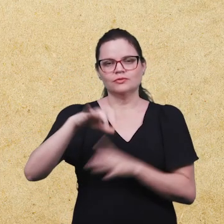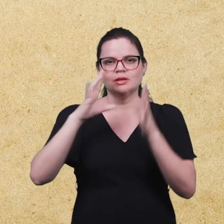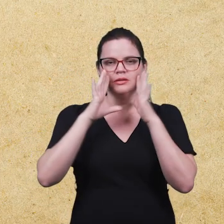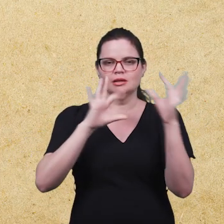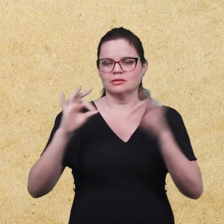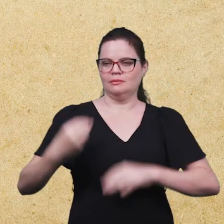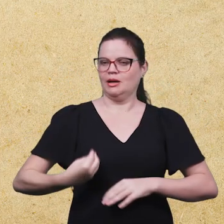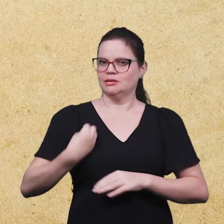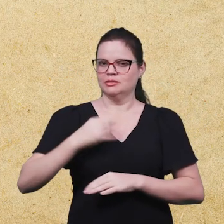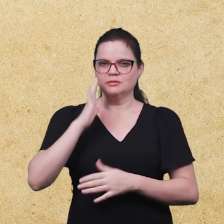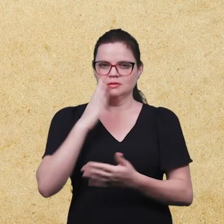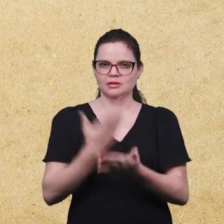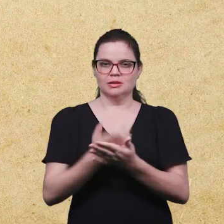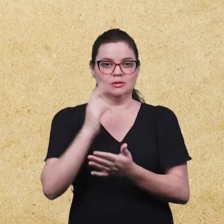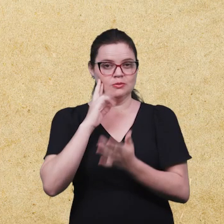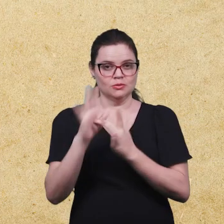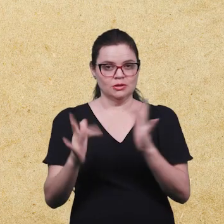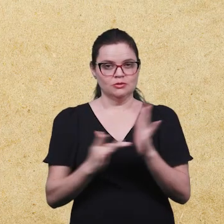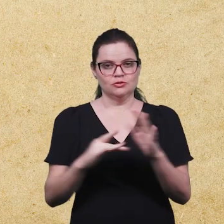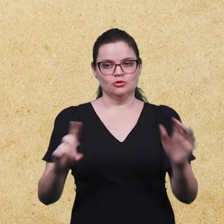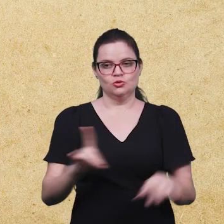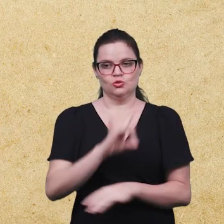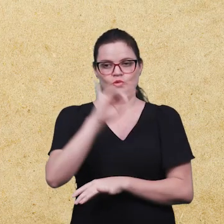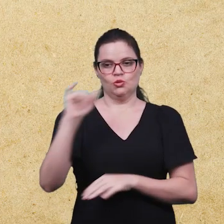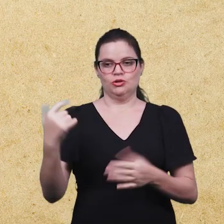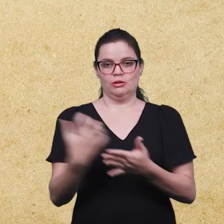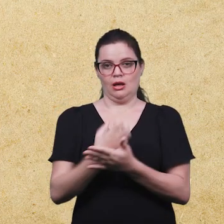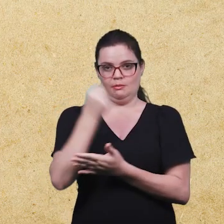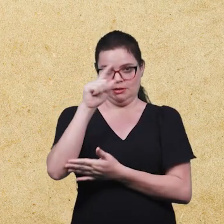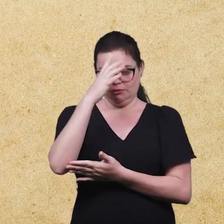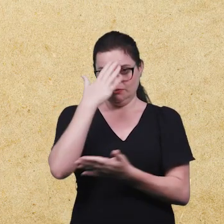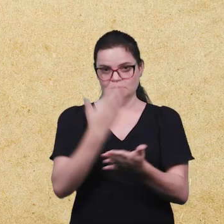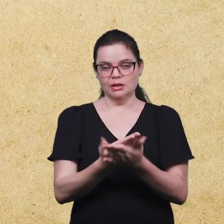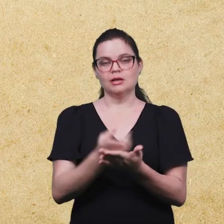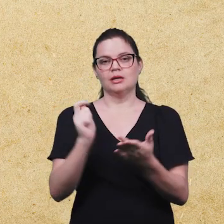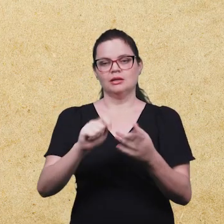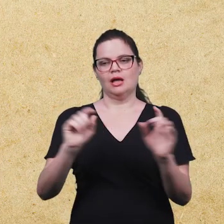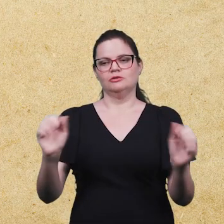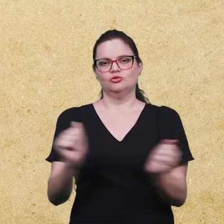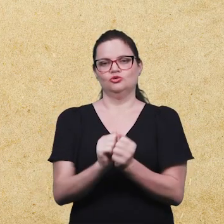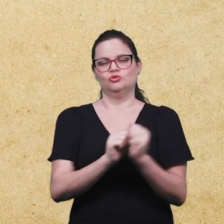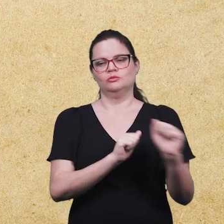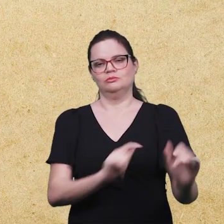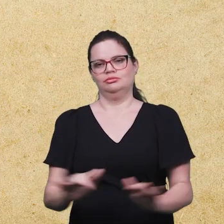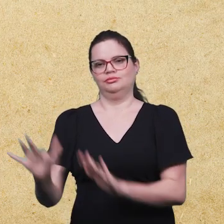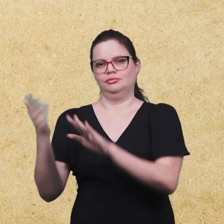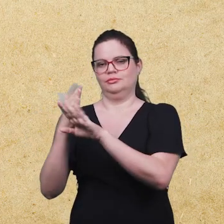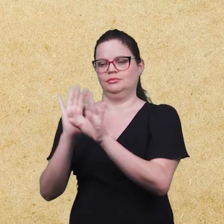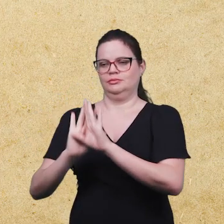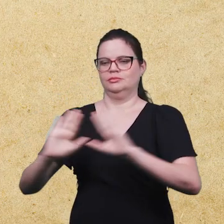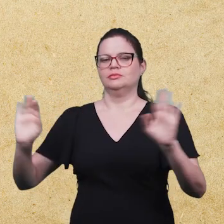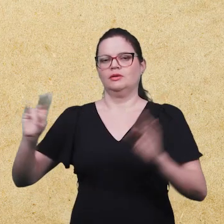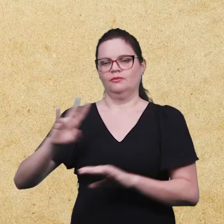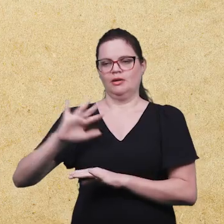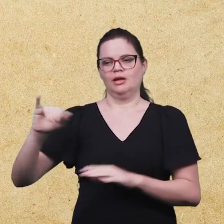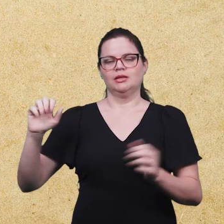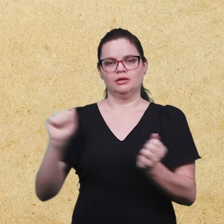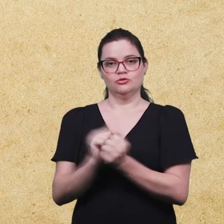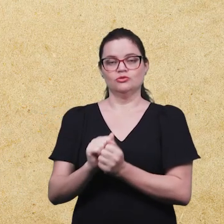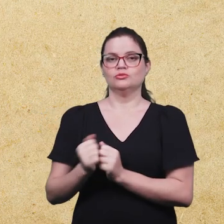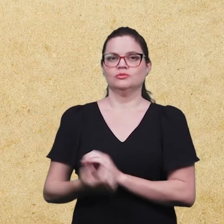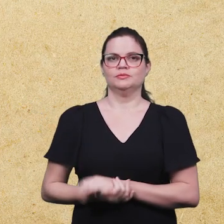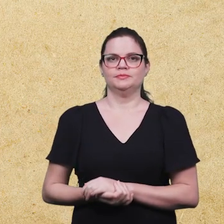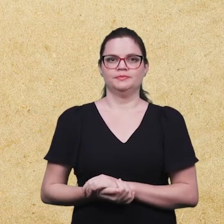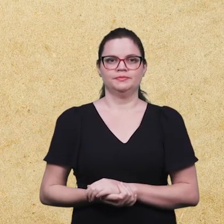que crê no Senhor Jesus, naquele dia glorioso do arrebatamento da igreja, esteja fazendo parte da igreja que será